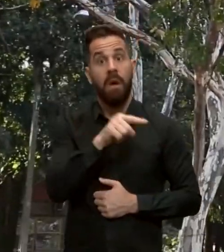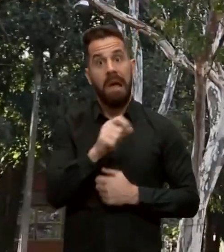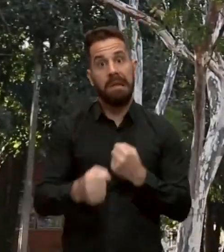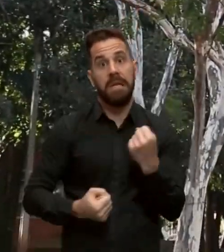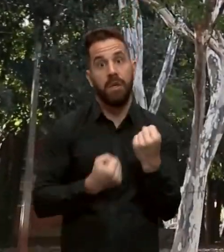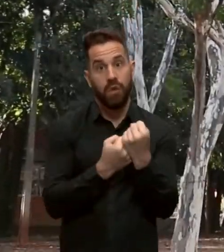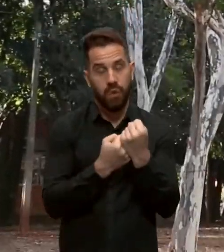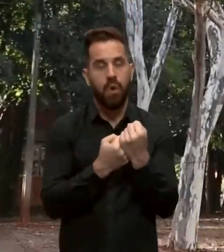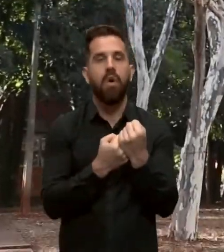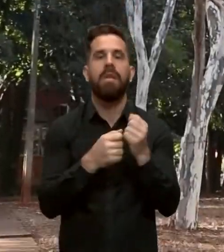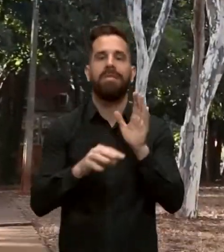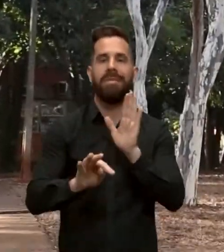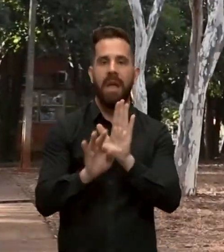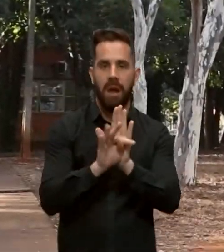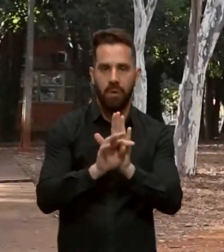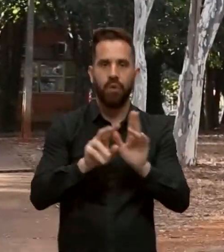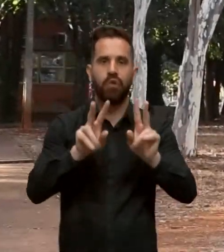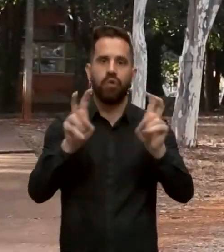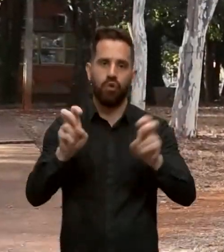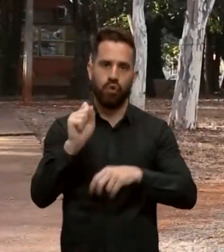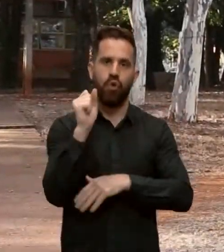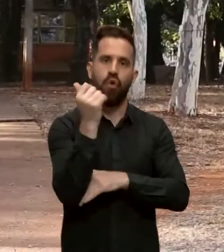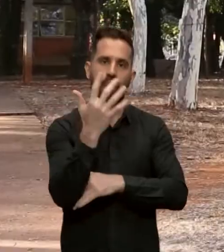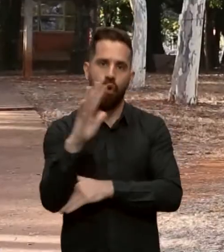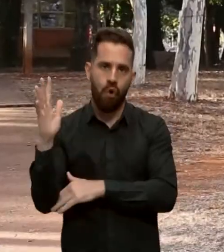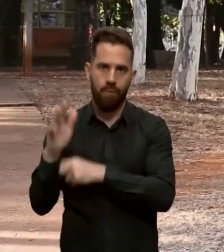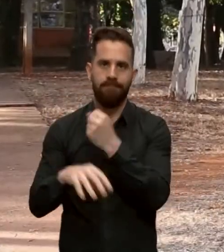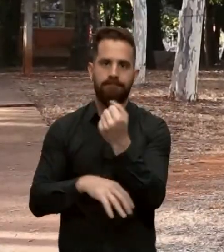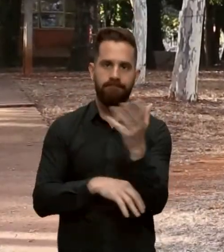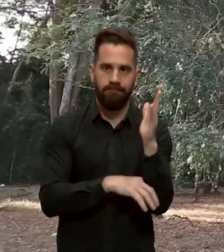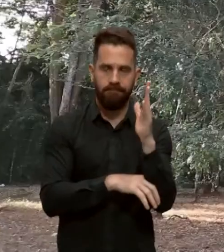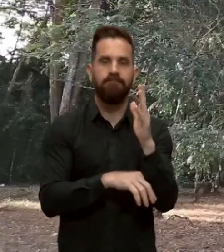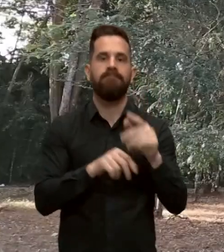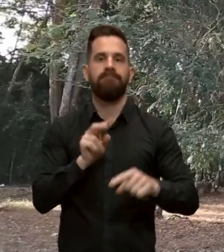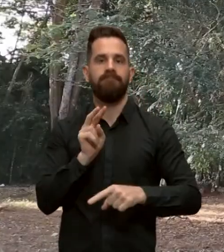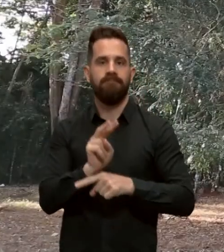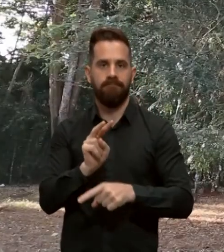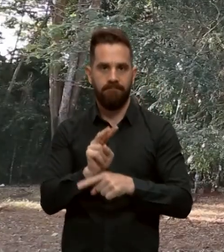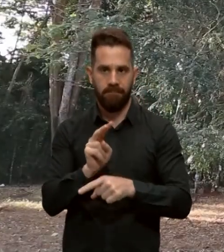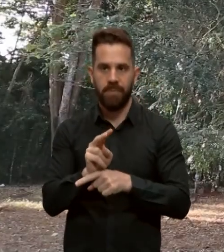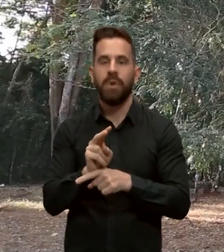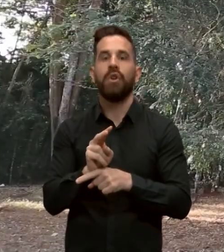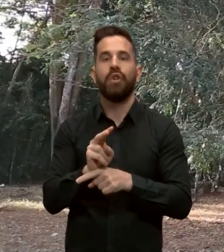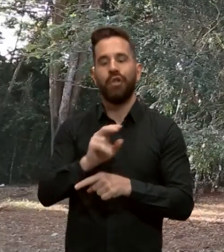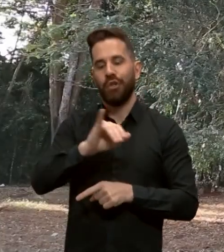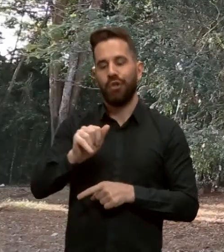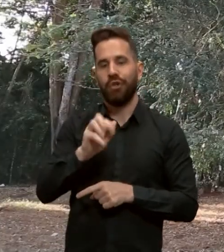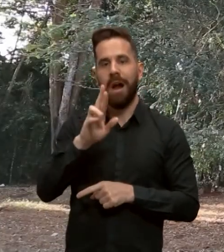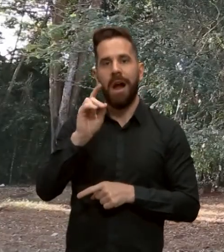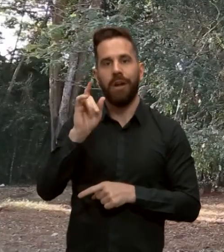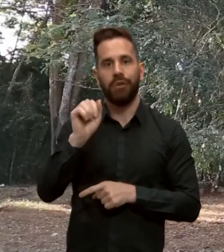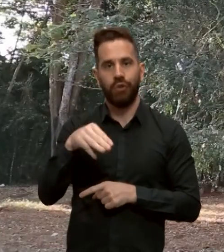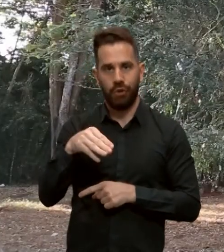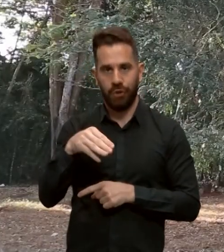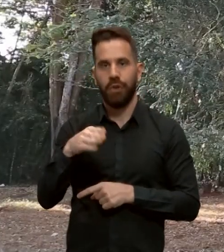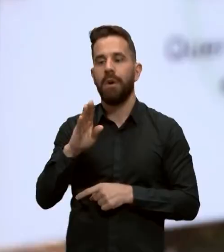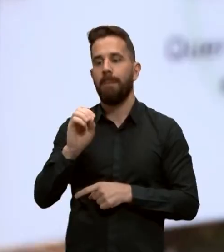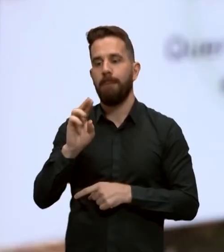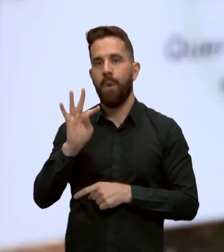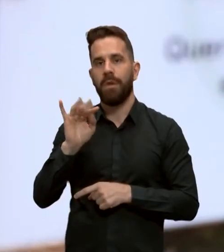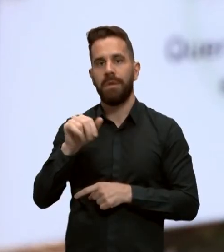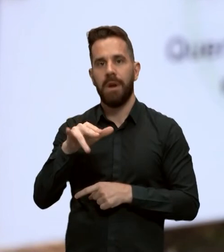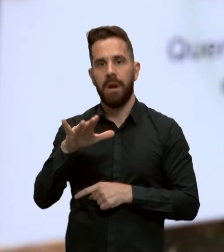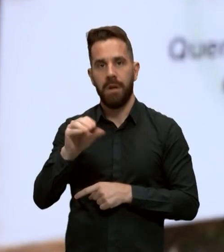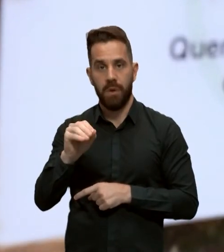de Conservação da Flora do Instituto de Pesquisa do Jardim Botânico do Rio de Janeiro, a pesquisa traz inovações